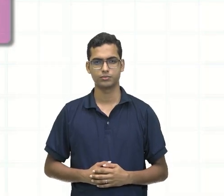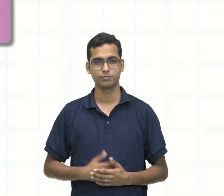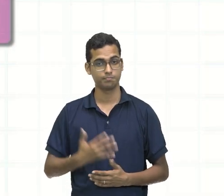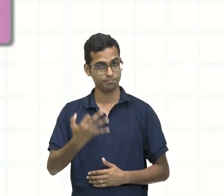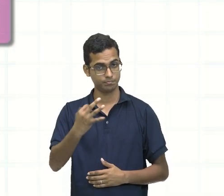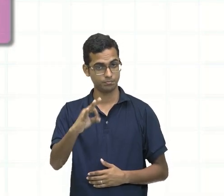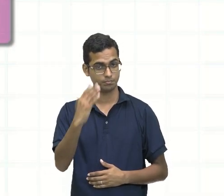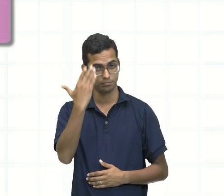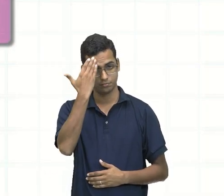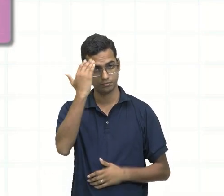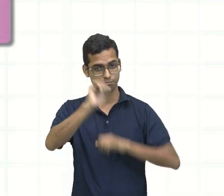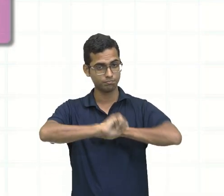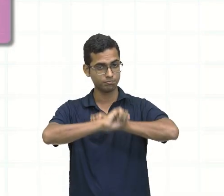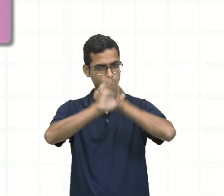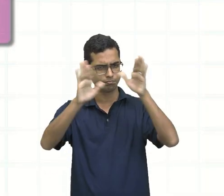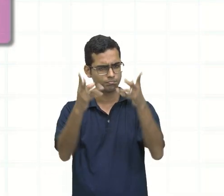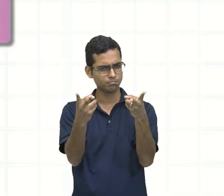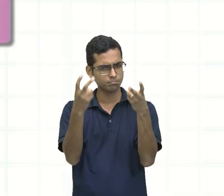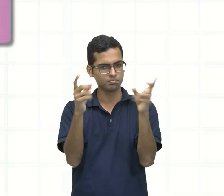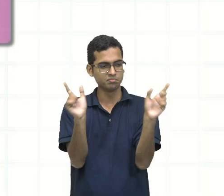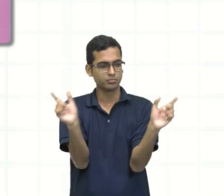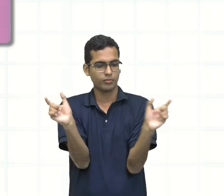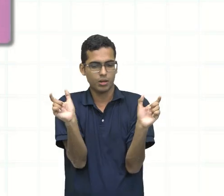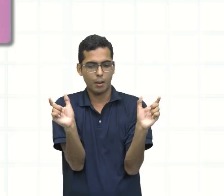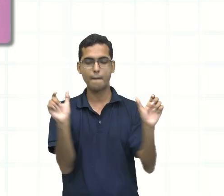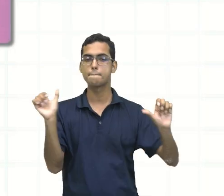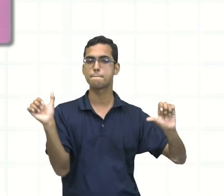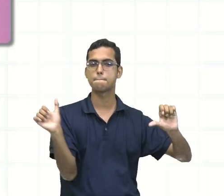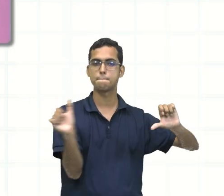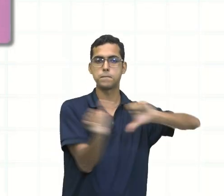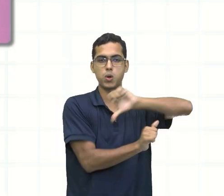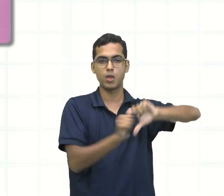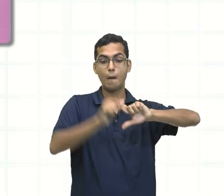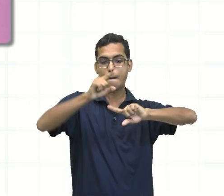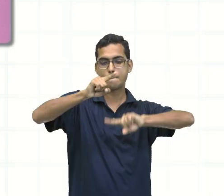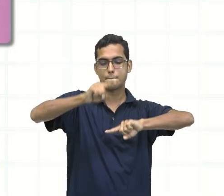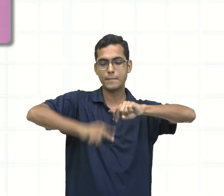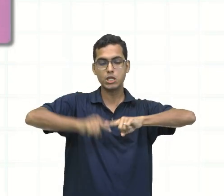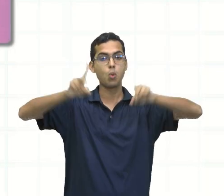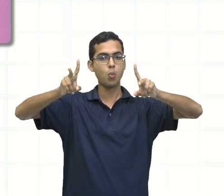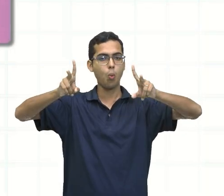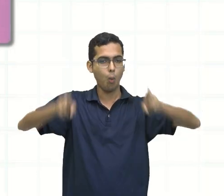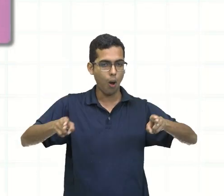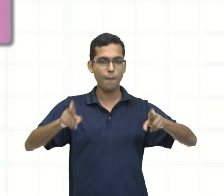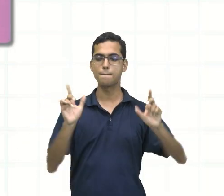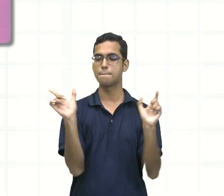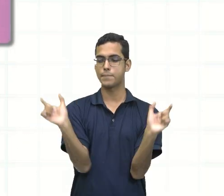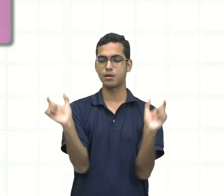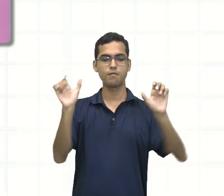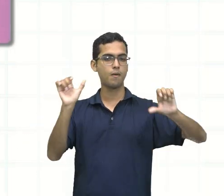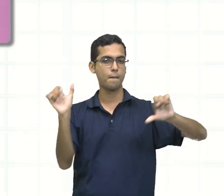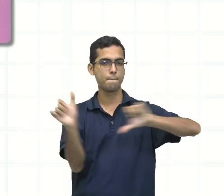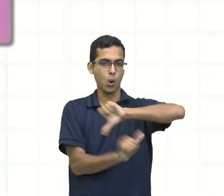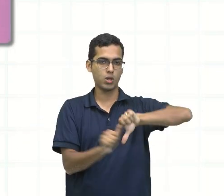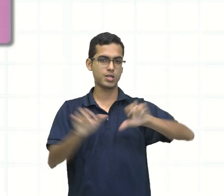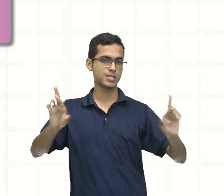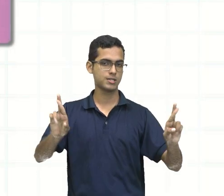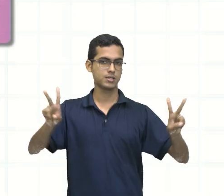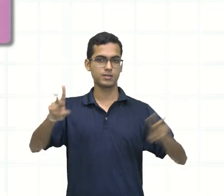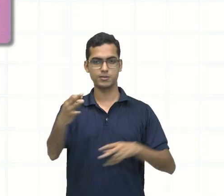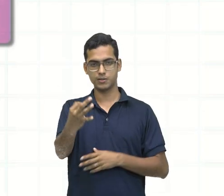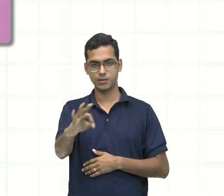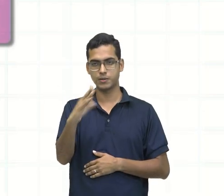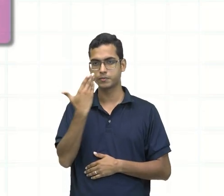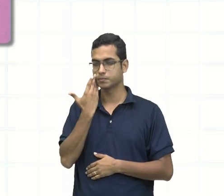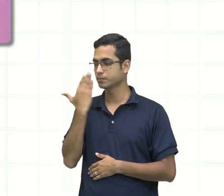Então, as palavras já mudam, né, para o mesmo objeto. Então, the cinema, the cinema,